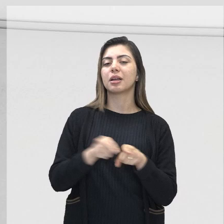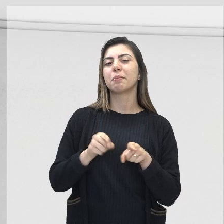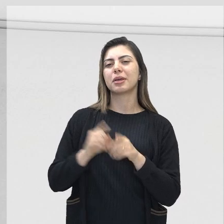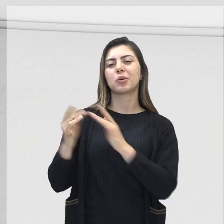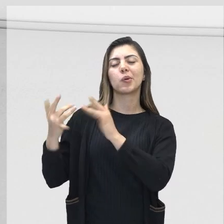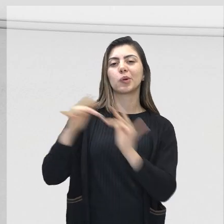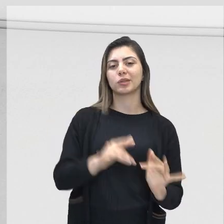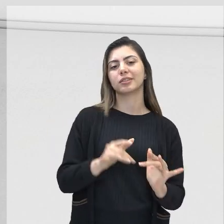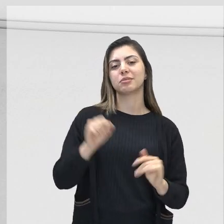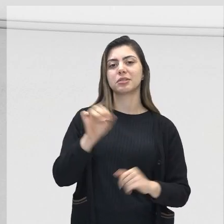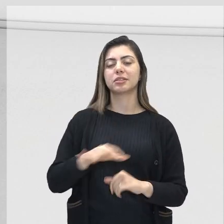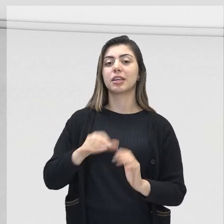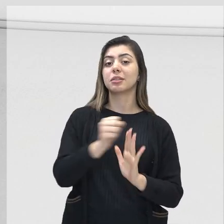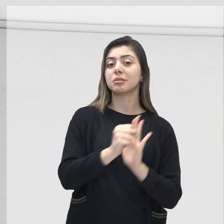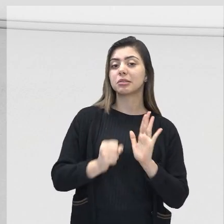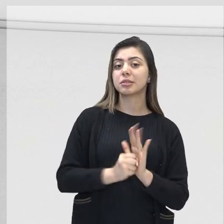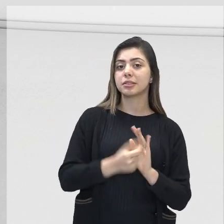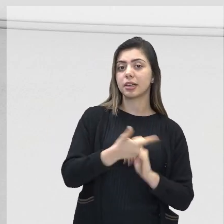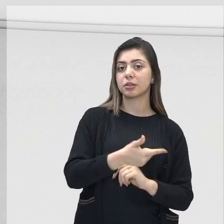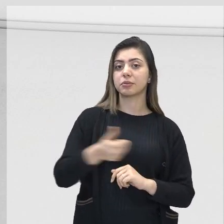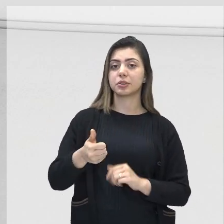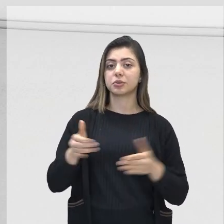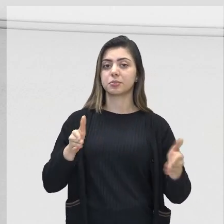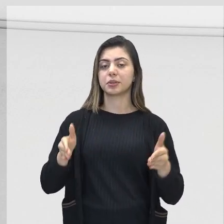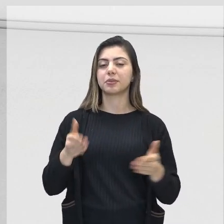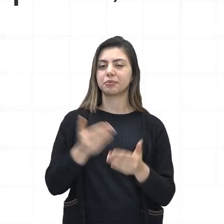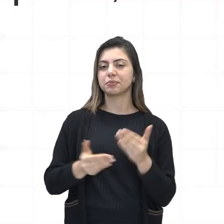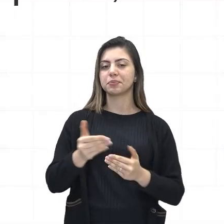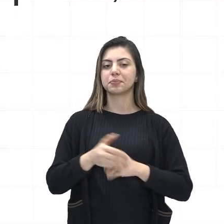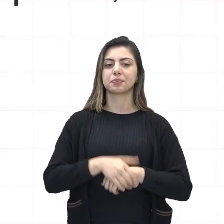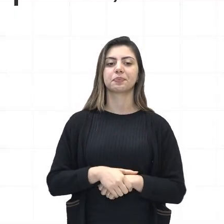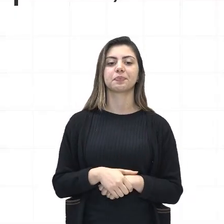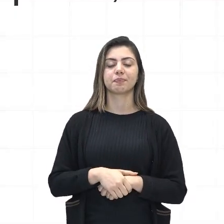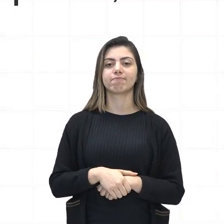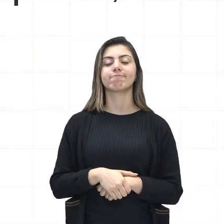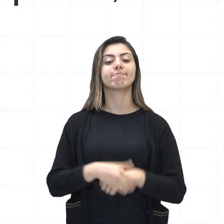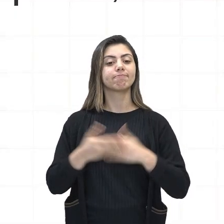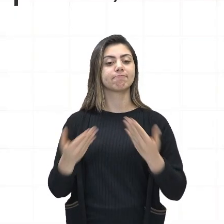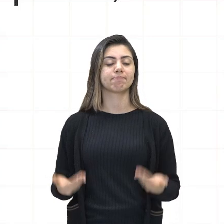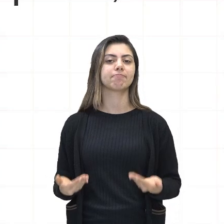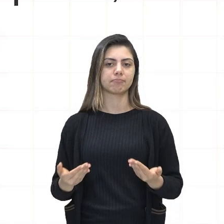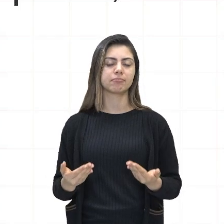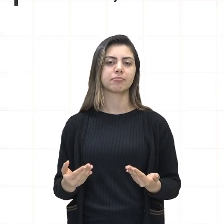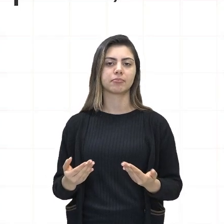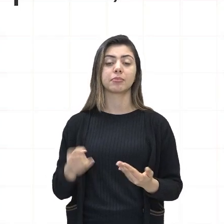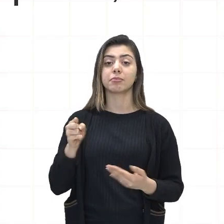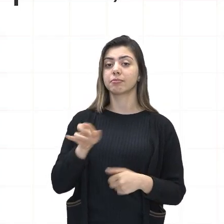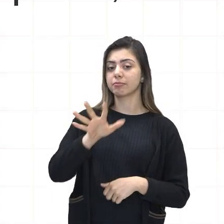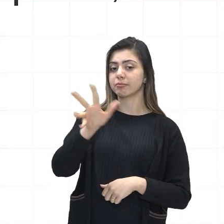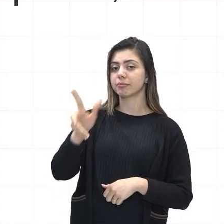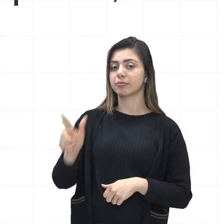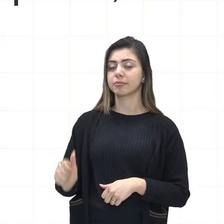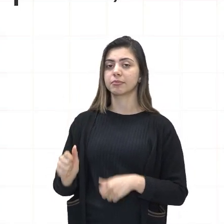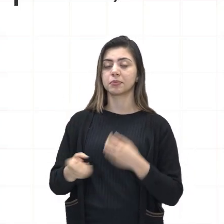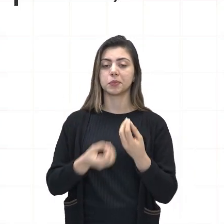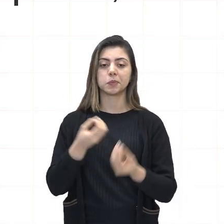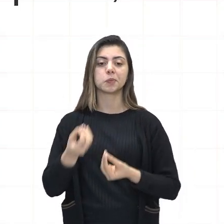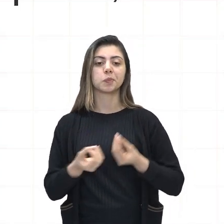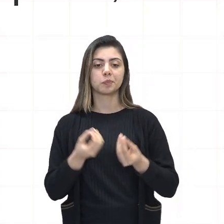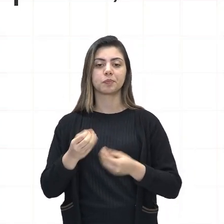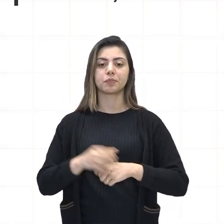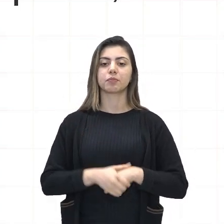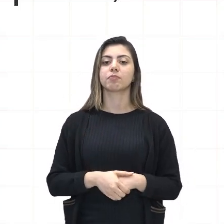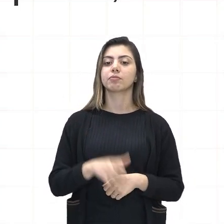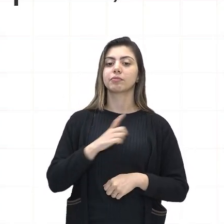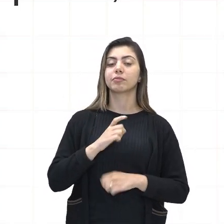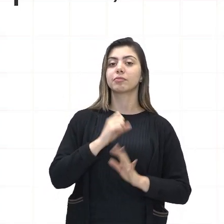é no contexto ali do século XXI. Acompanhem comigo. Bem, a África, na realidade, ela chegou